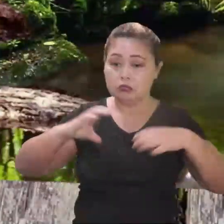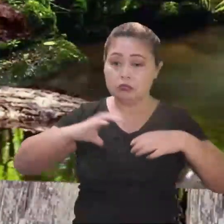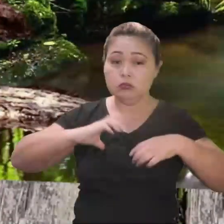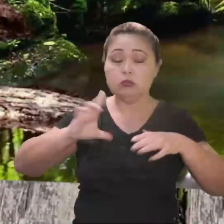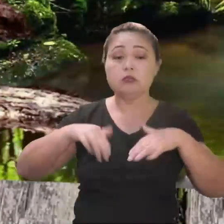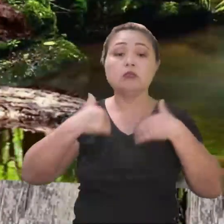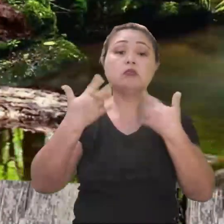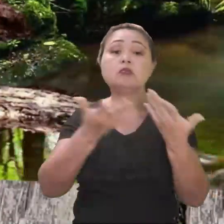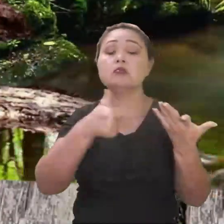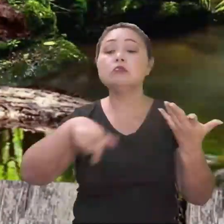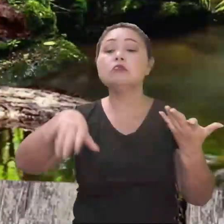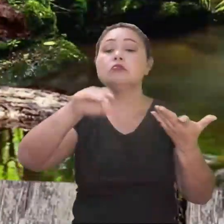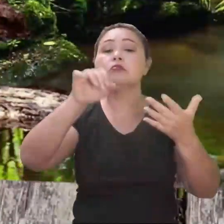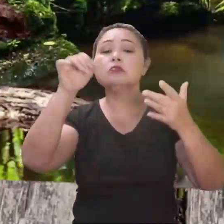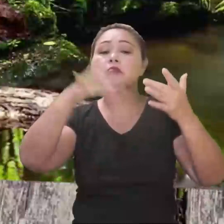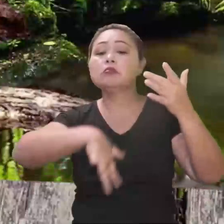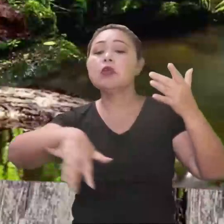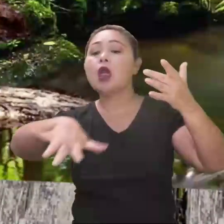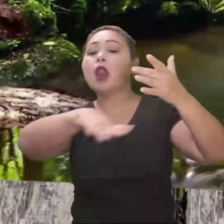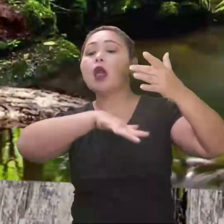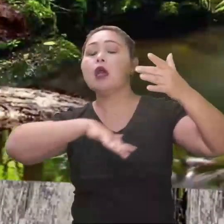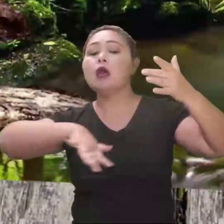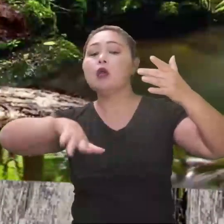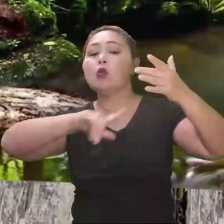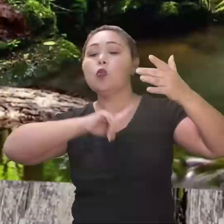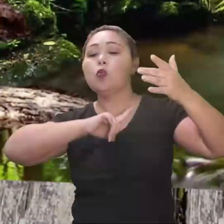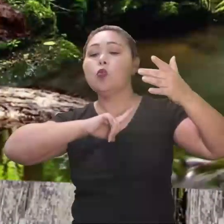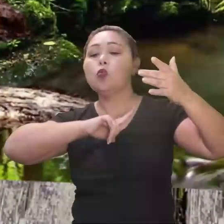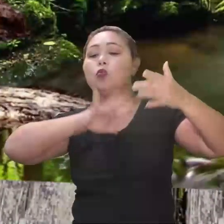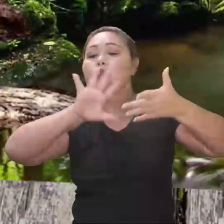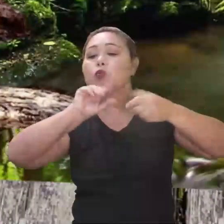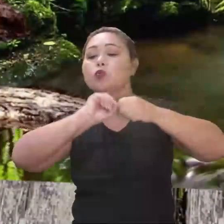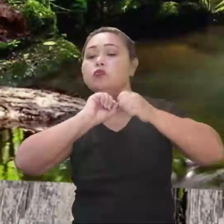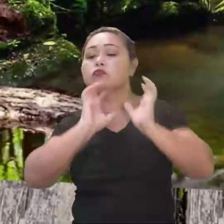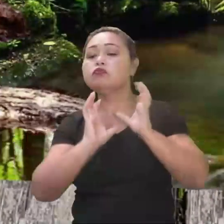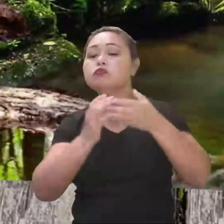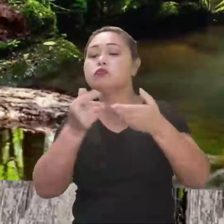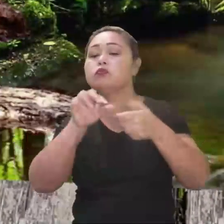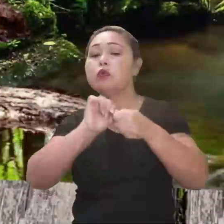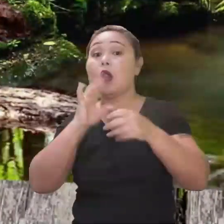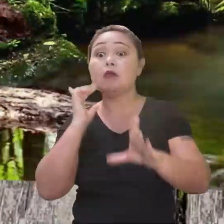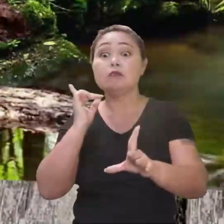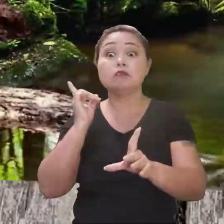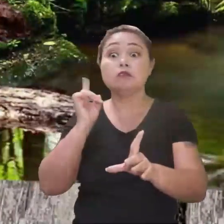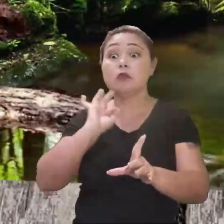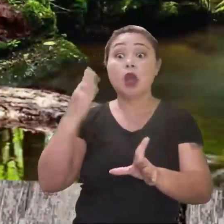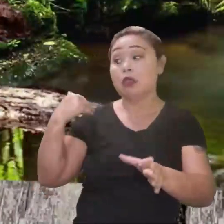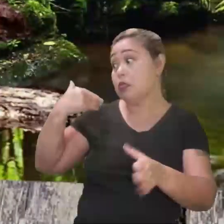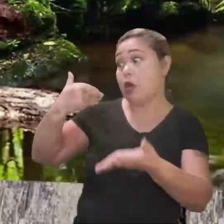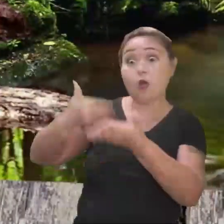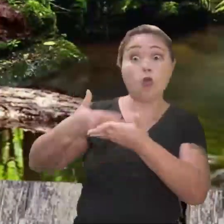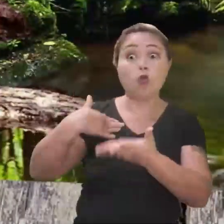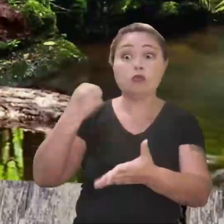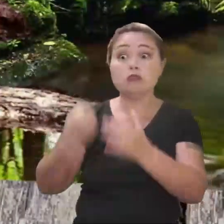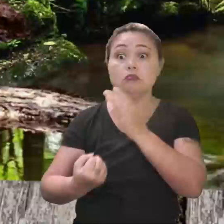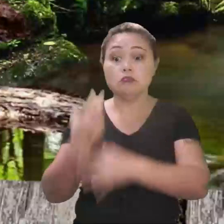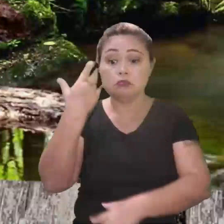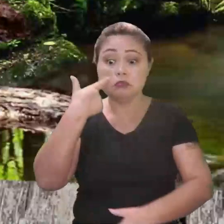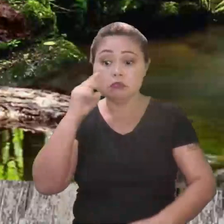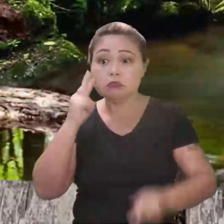Quem pode te garantir que ali dentro daquela região não existia alguma espécie que até hoje não foi descoberta?